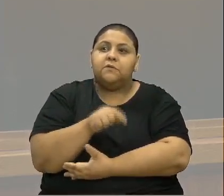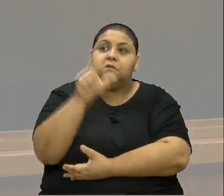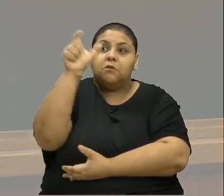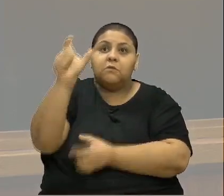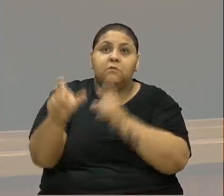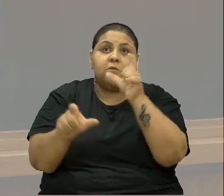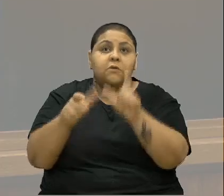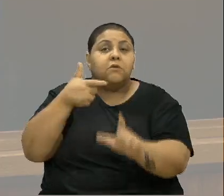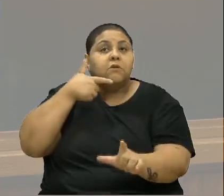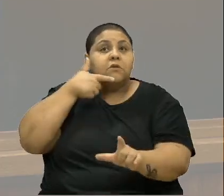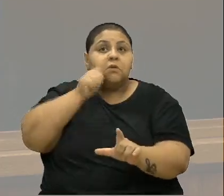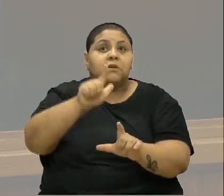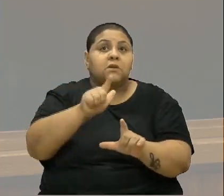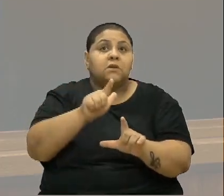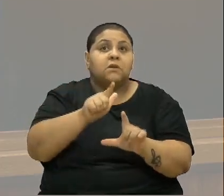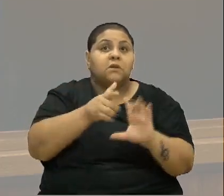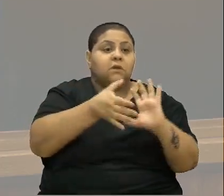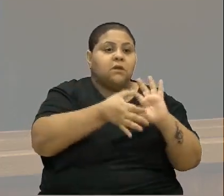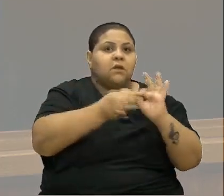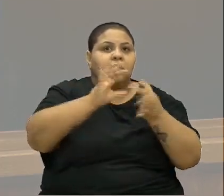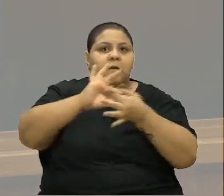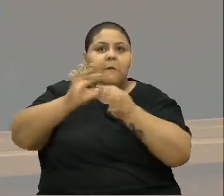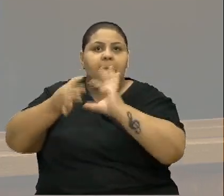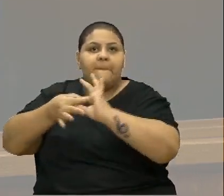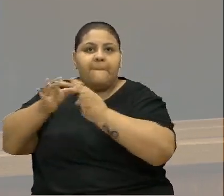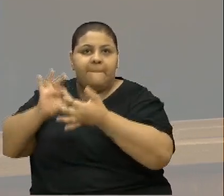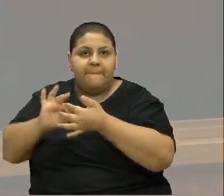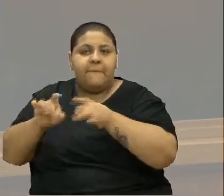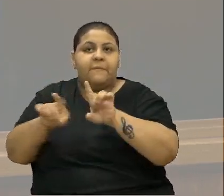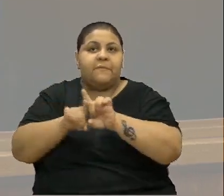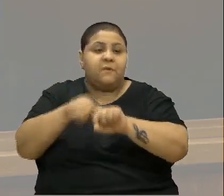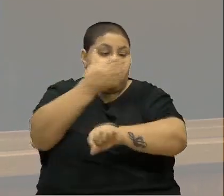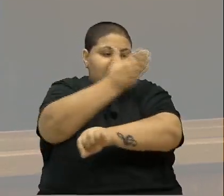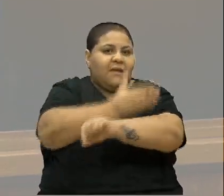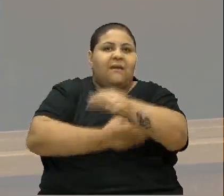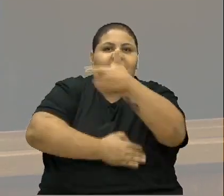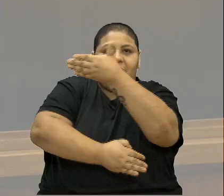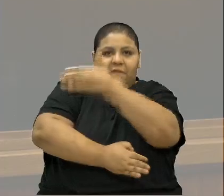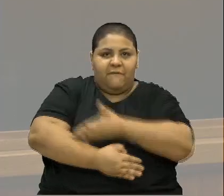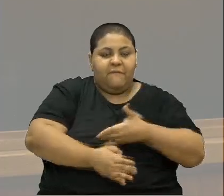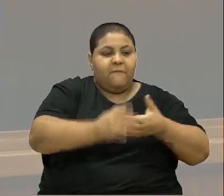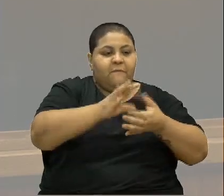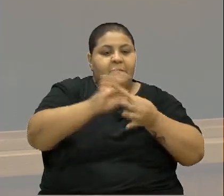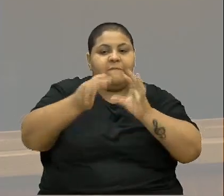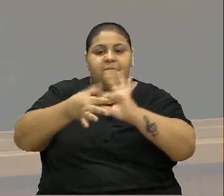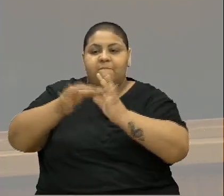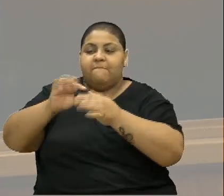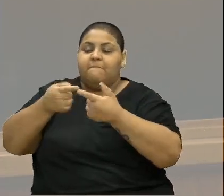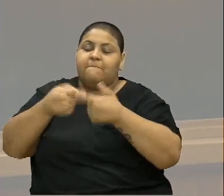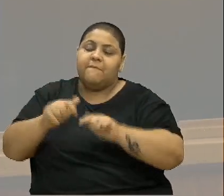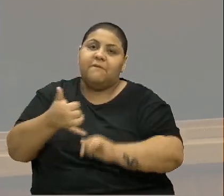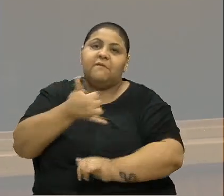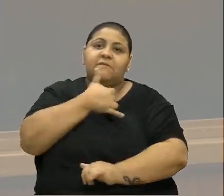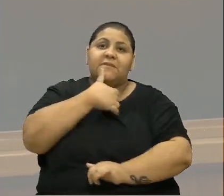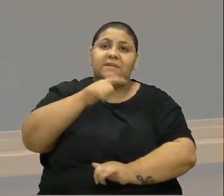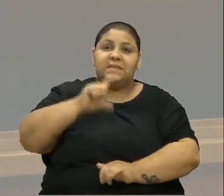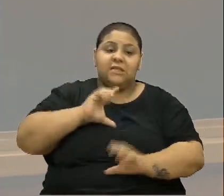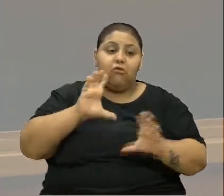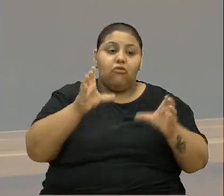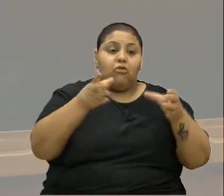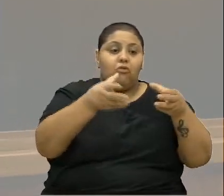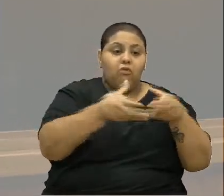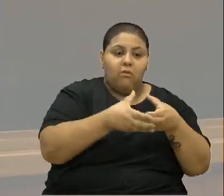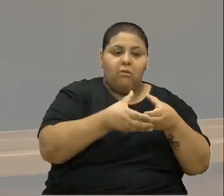que ganharam até Olimpíadas, das Paralimpíadas, mas que, infelizmente, tem que ter um clube, uma